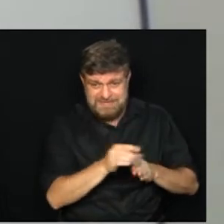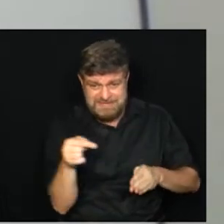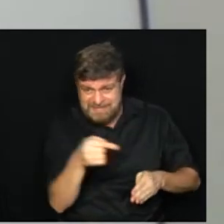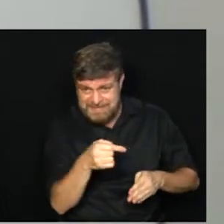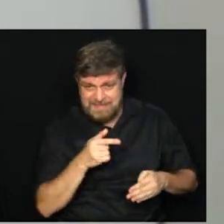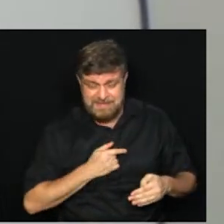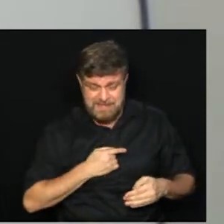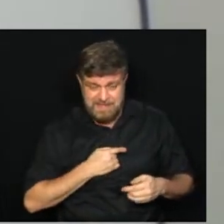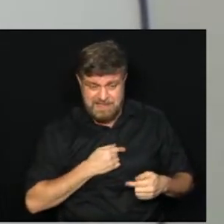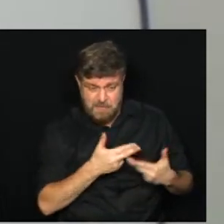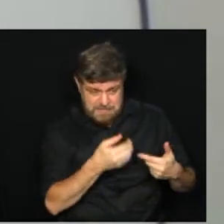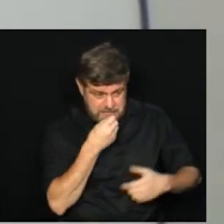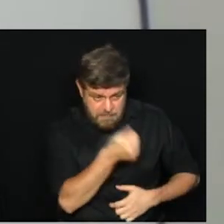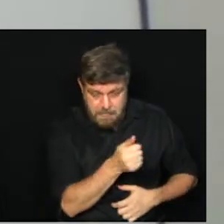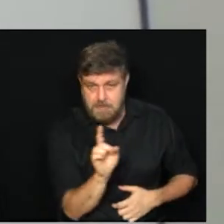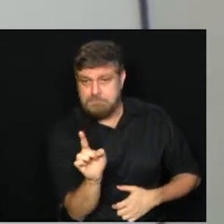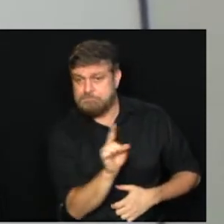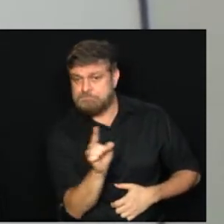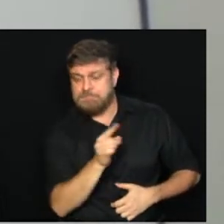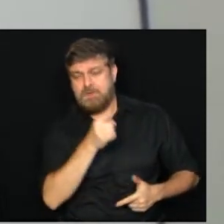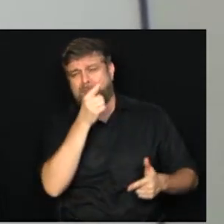espinhos. Então,